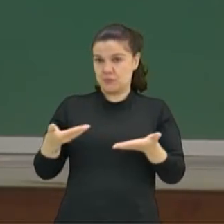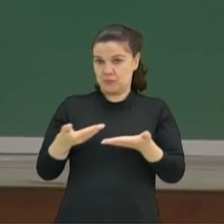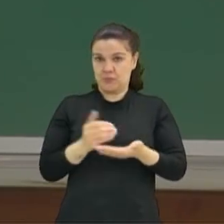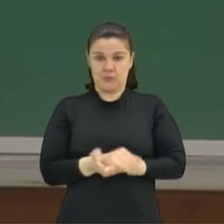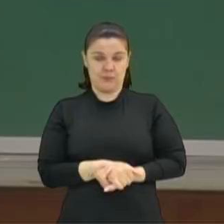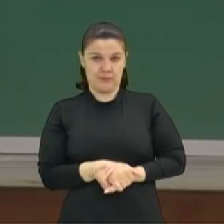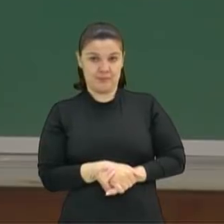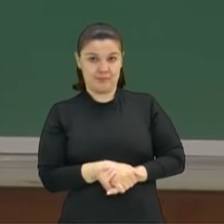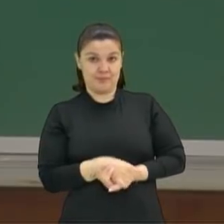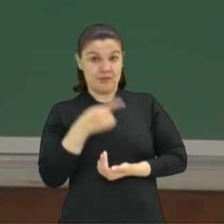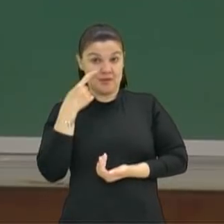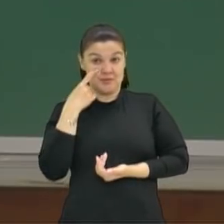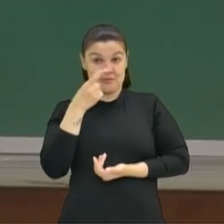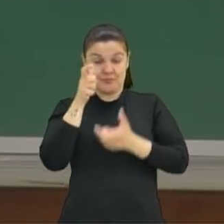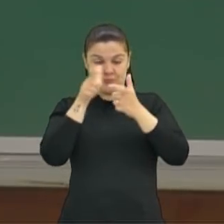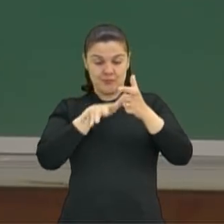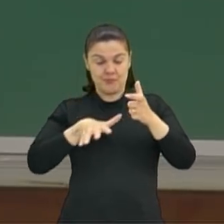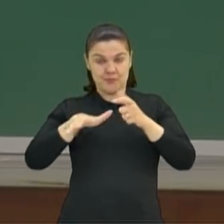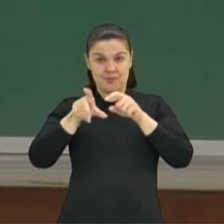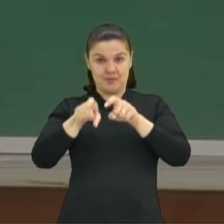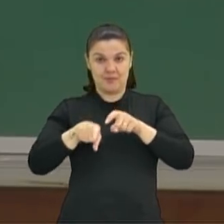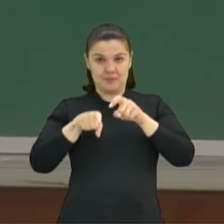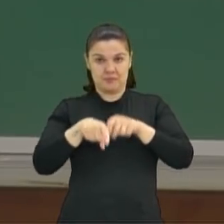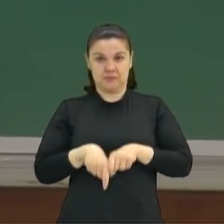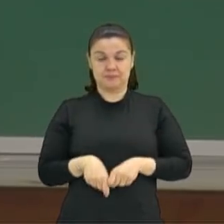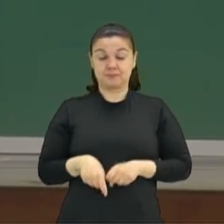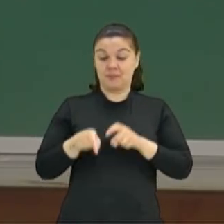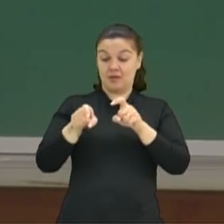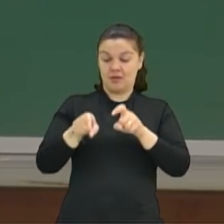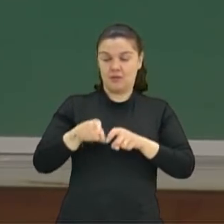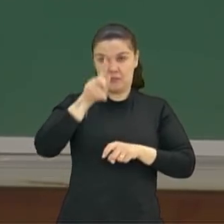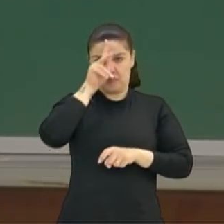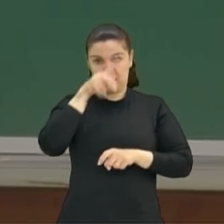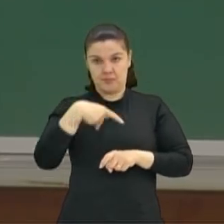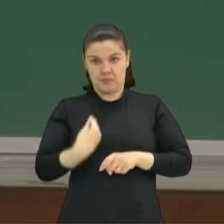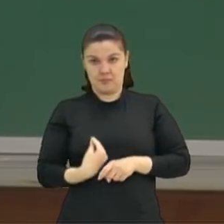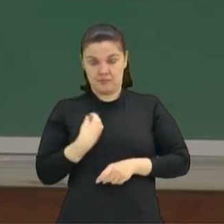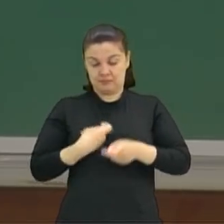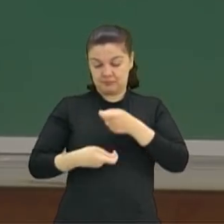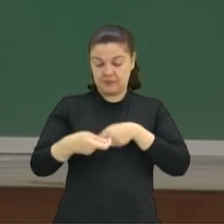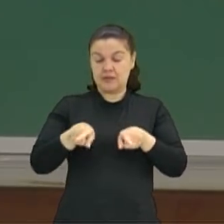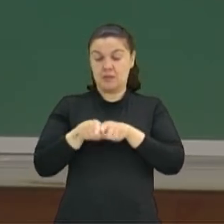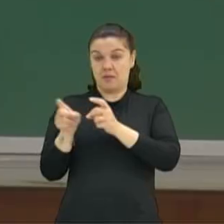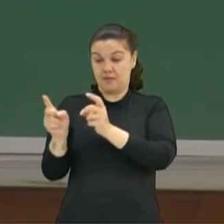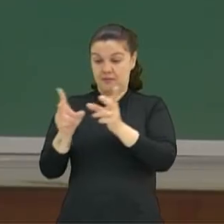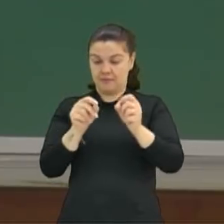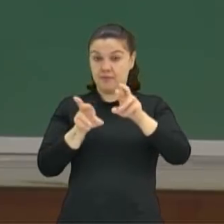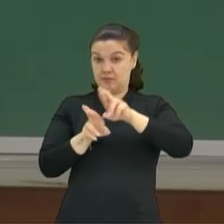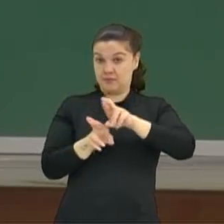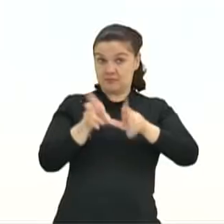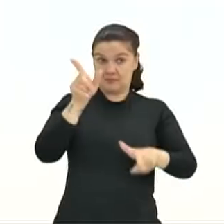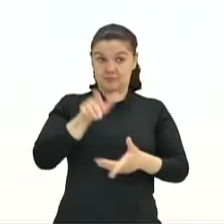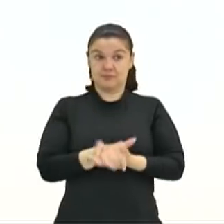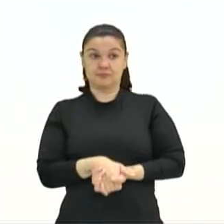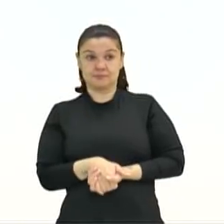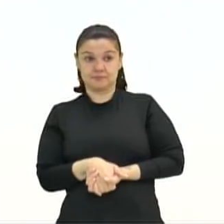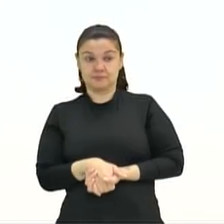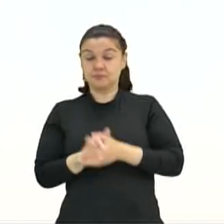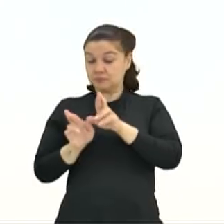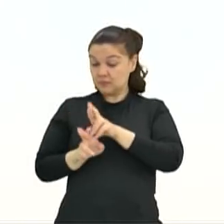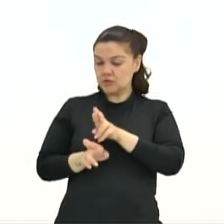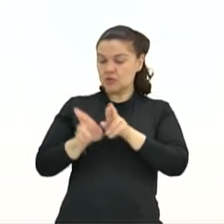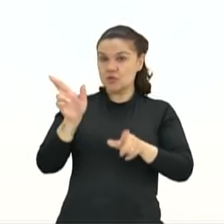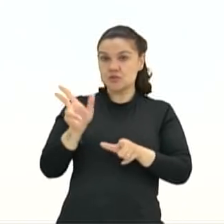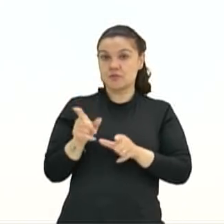hoje. Nós vimos o espaço rural, a agricultura de subsistência e comercial, a diferença entre elas, diferença